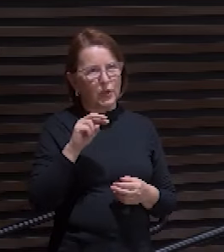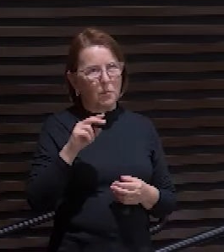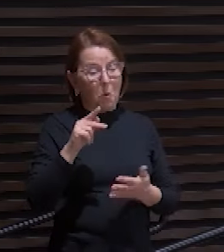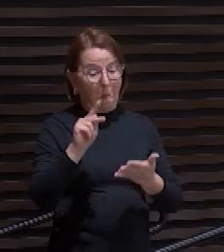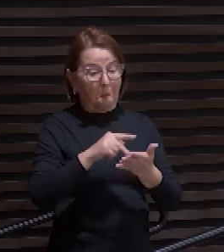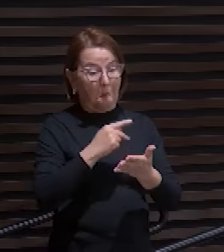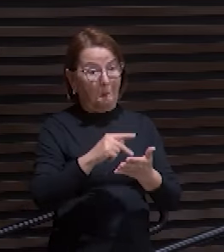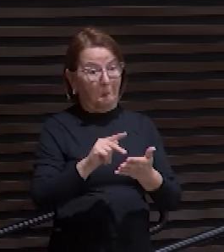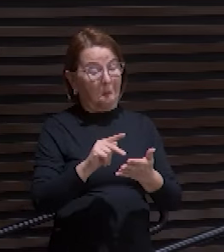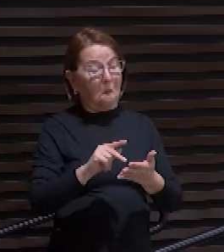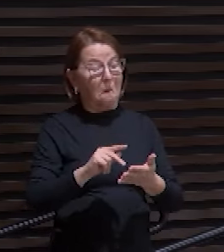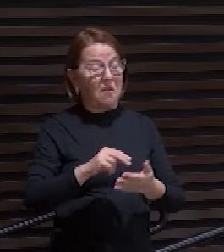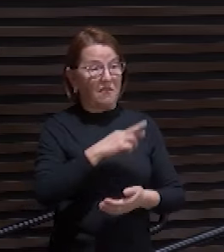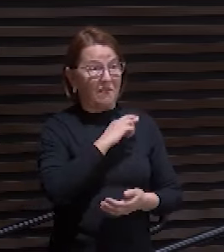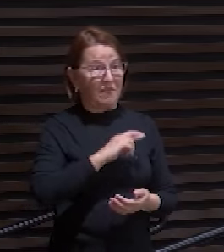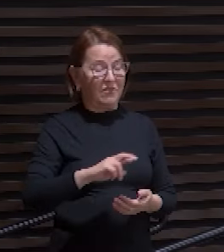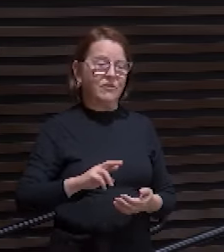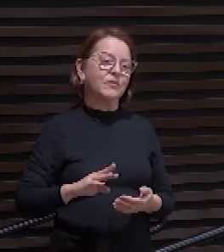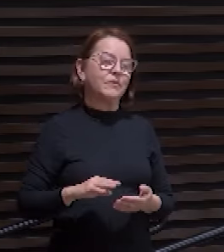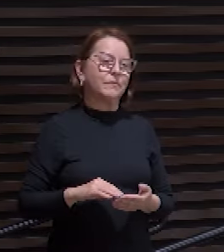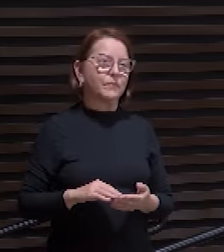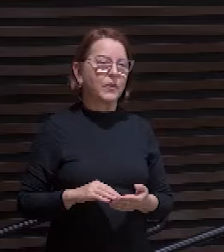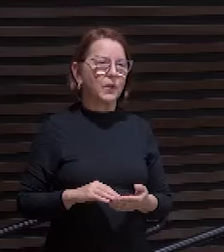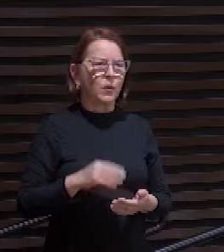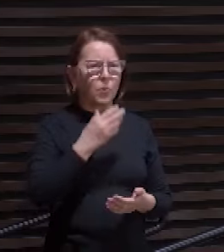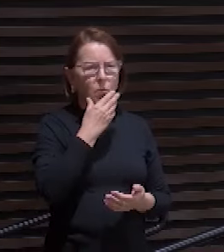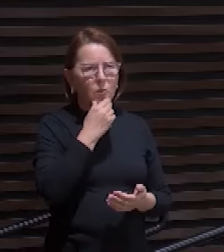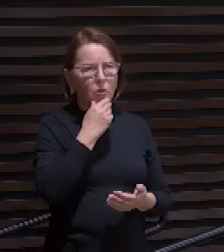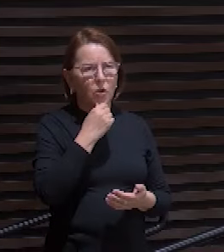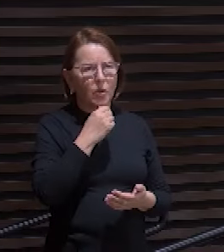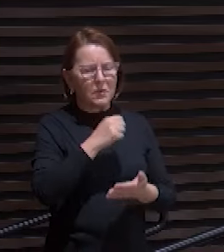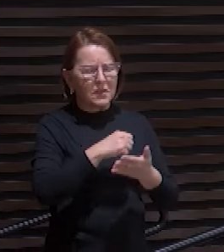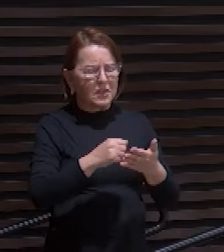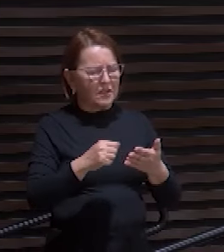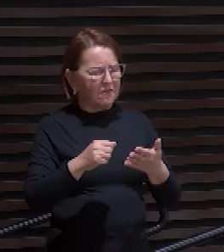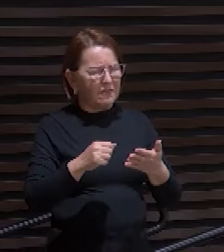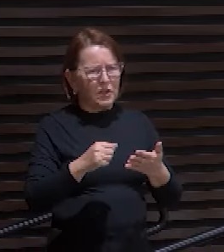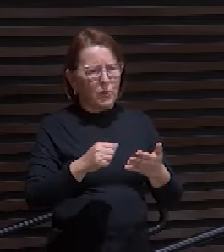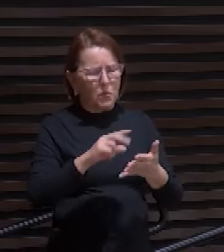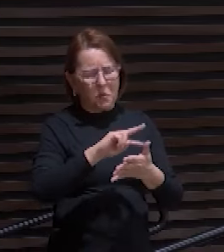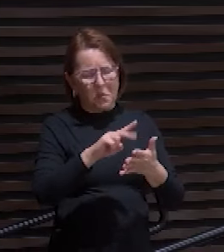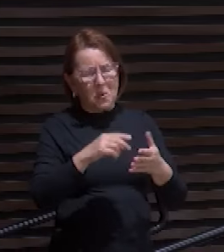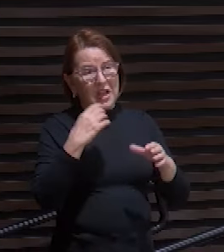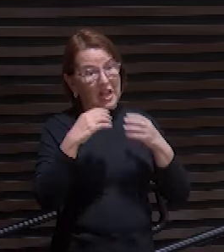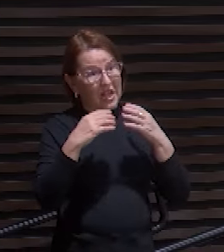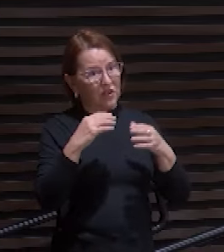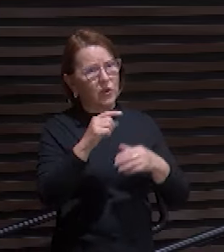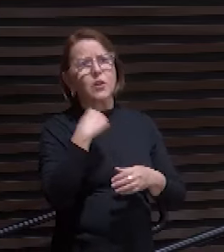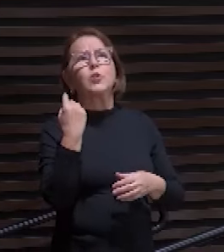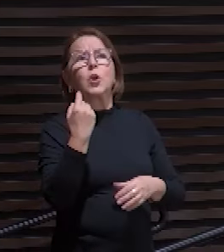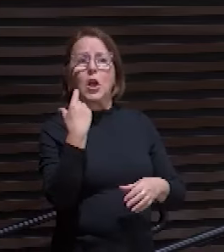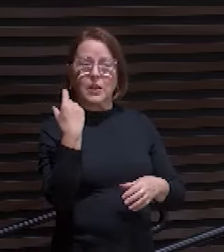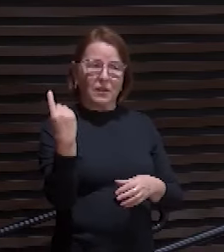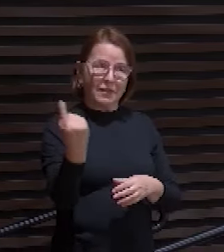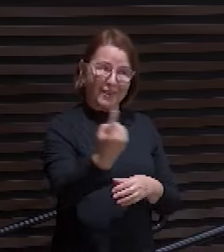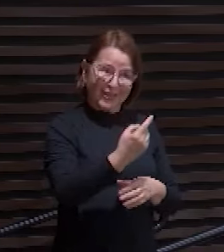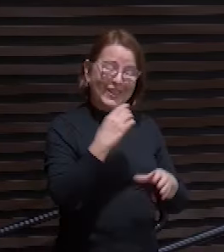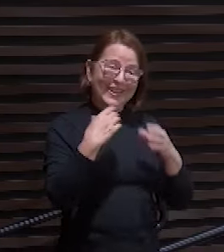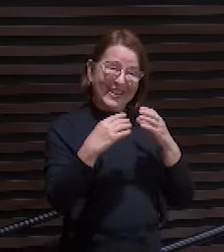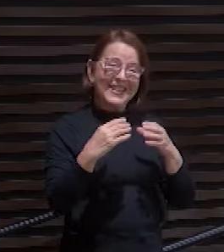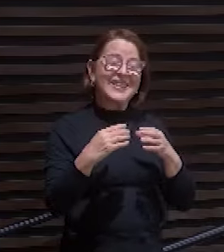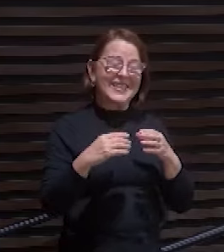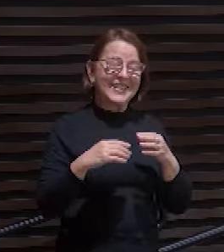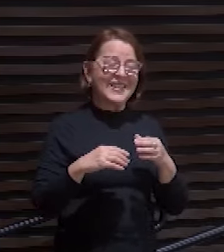John Wesley e George Whitefield. Um homem que escreveu vários cânticos, nós cantamos cânticos dele. Um dos cânticos